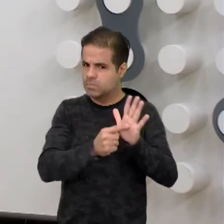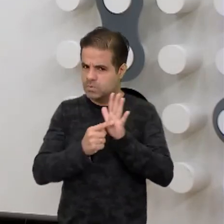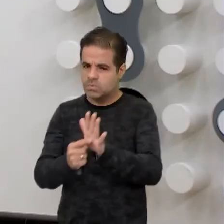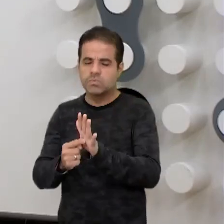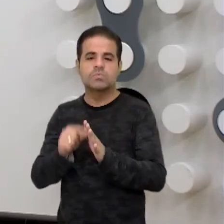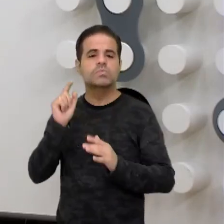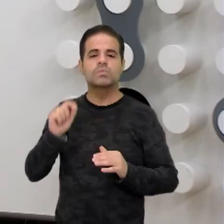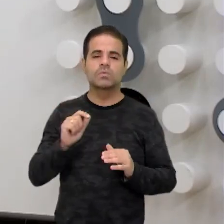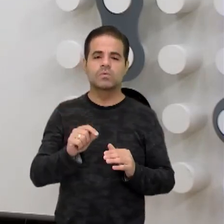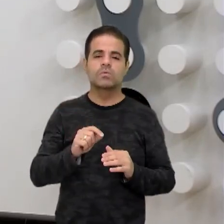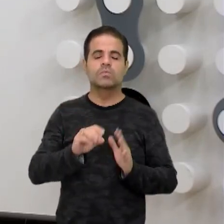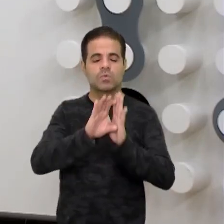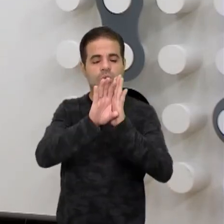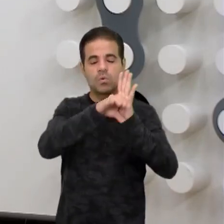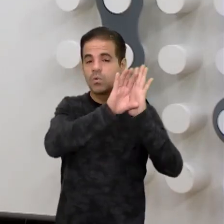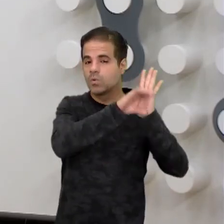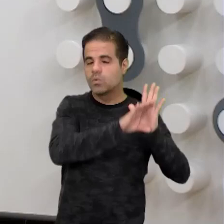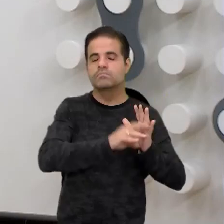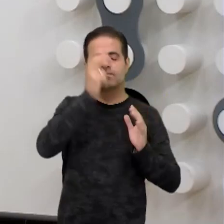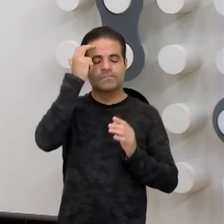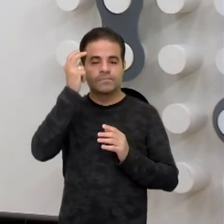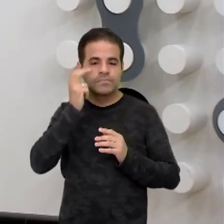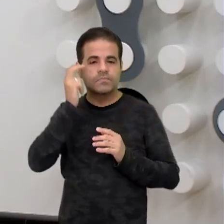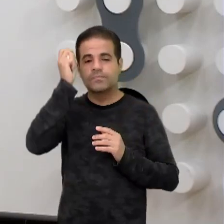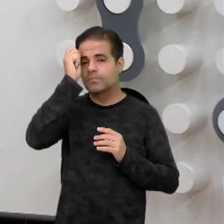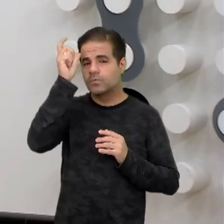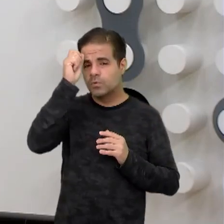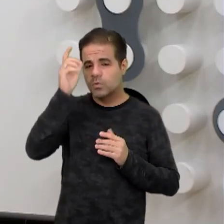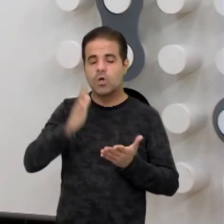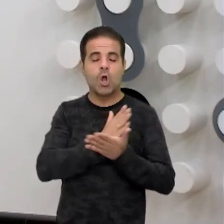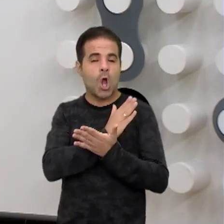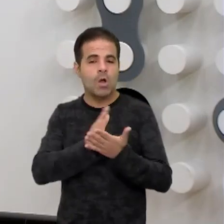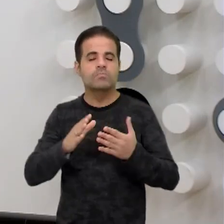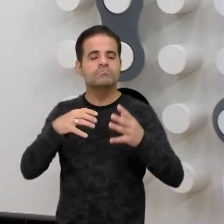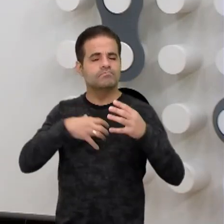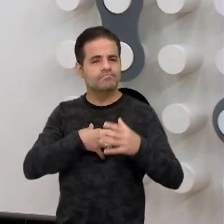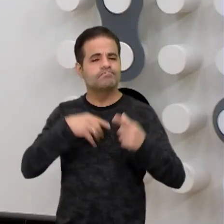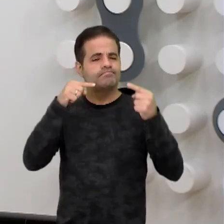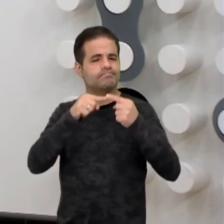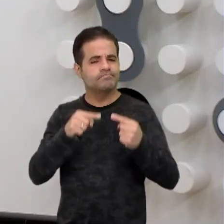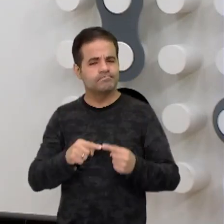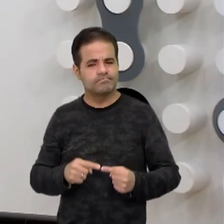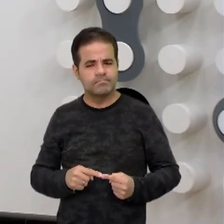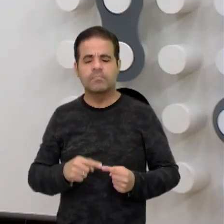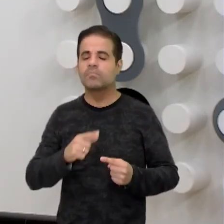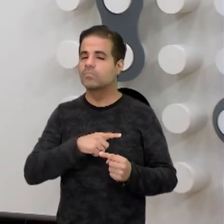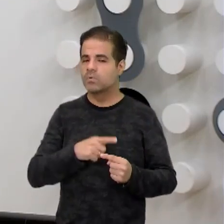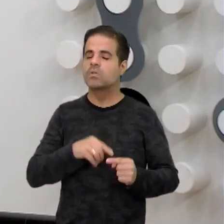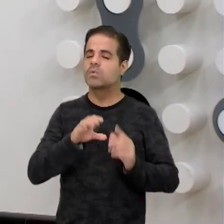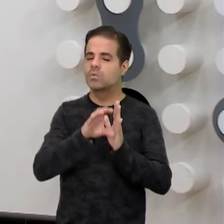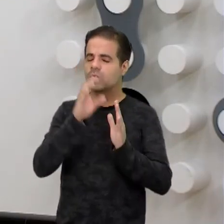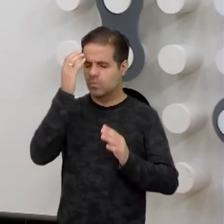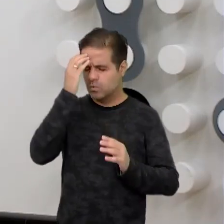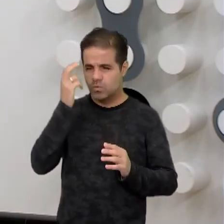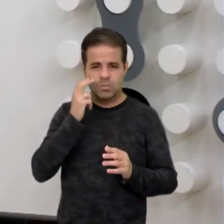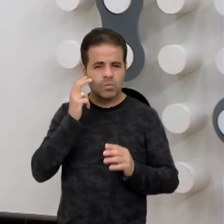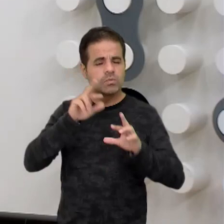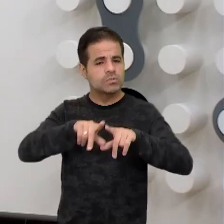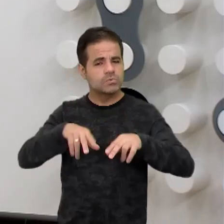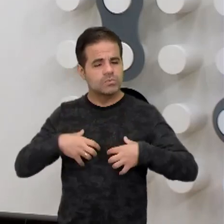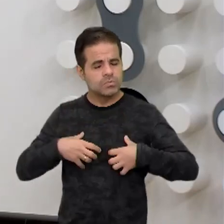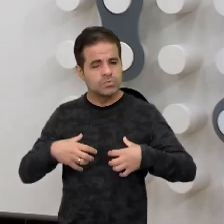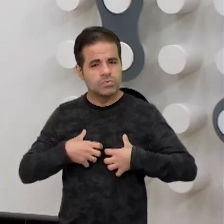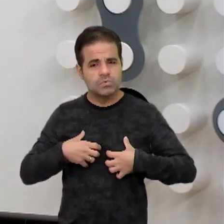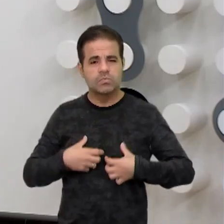apresentamos realmente o conceito de cultura, alguns de seus sentidos, já que ela tem a cultura muitos sentidos